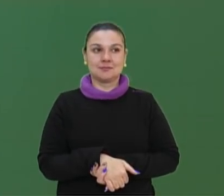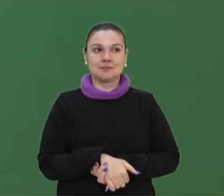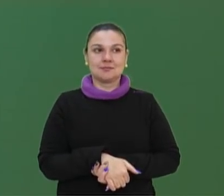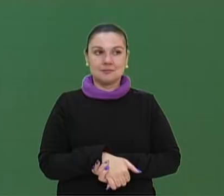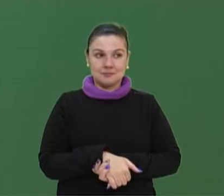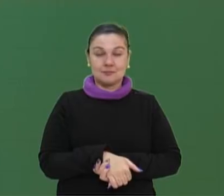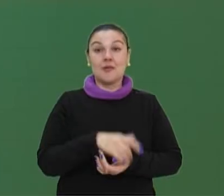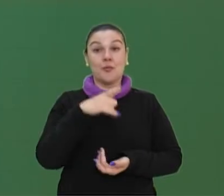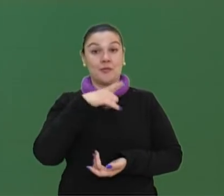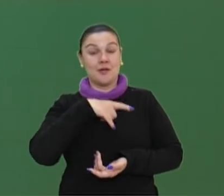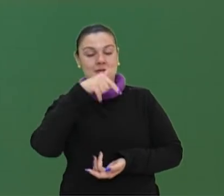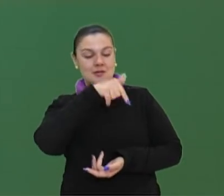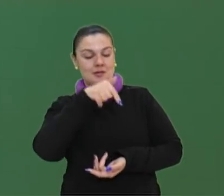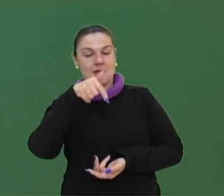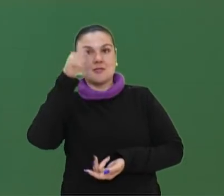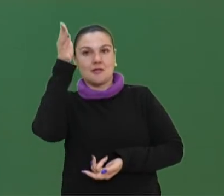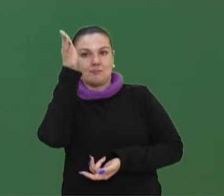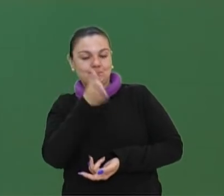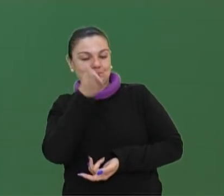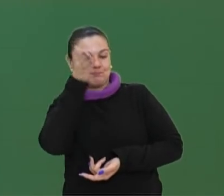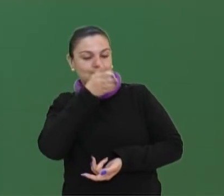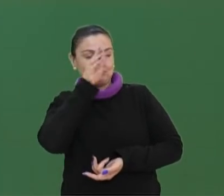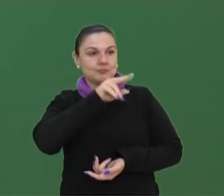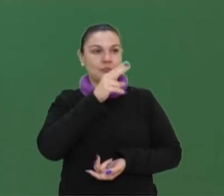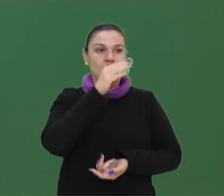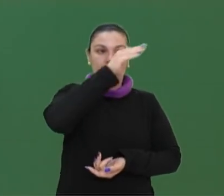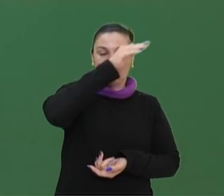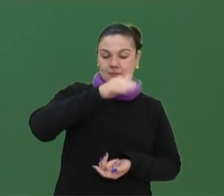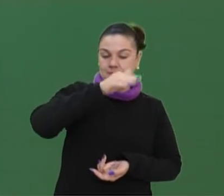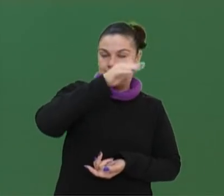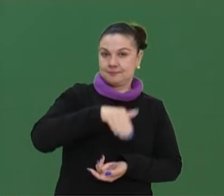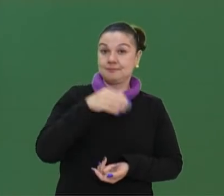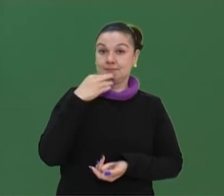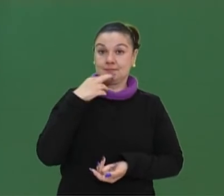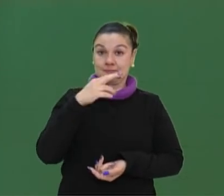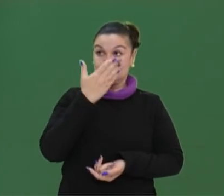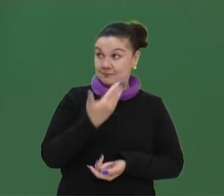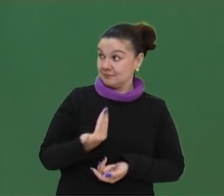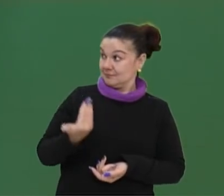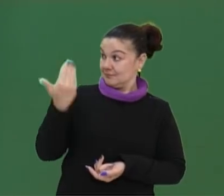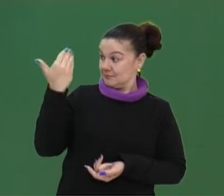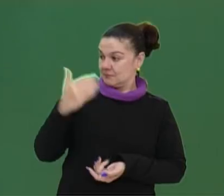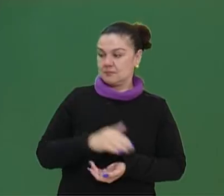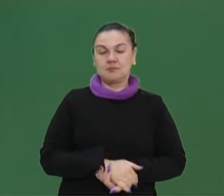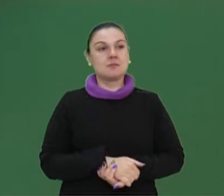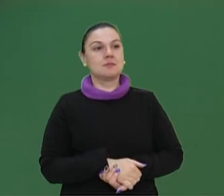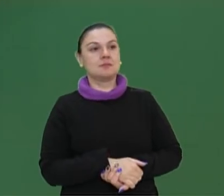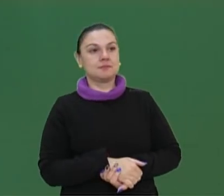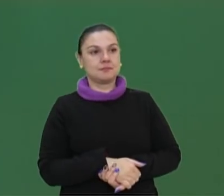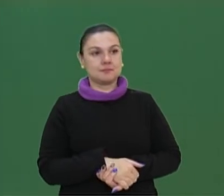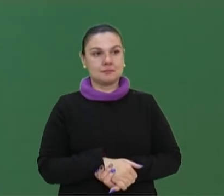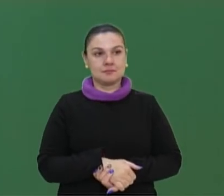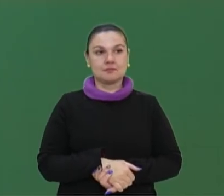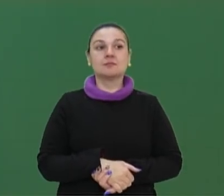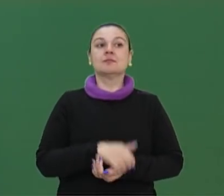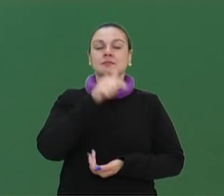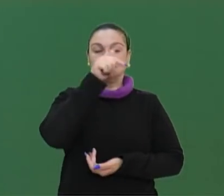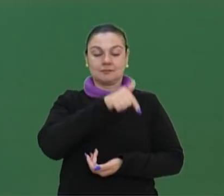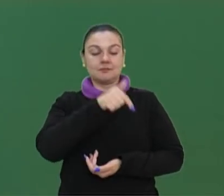77 diagonais, certo? Então, está aqui a nossa resposta da letra B.